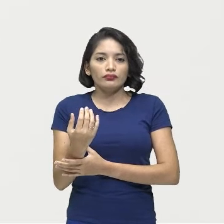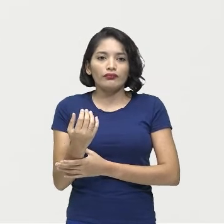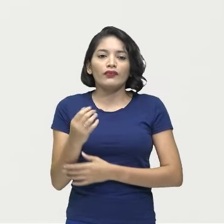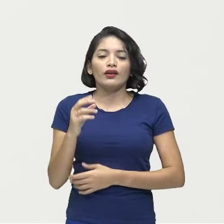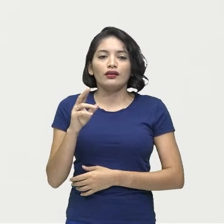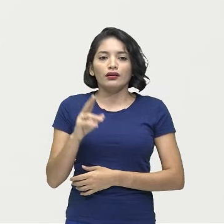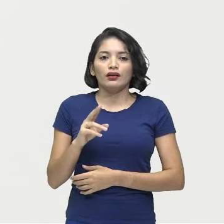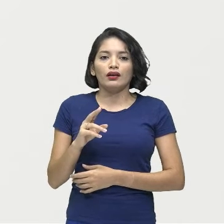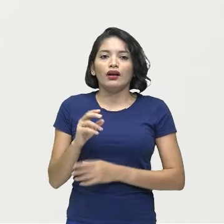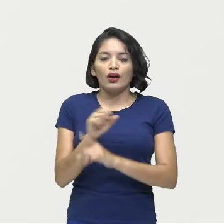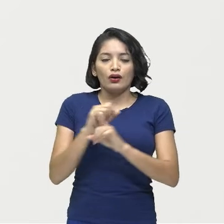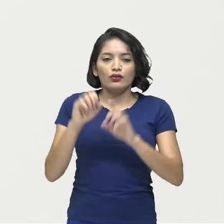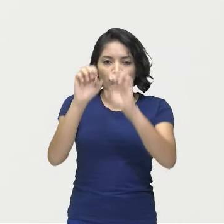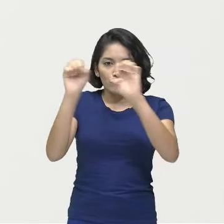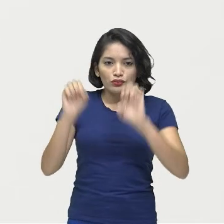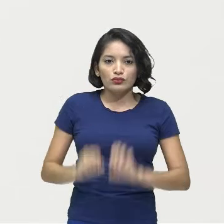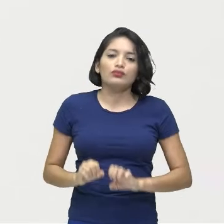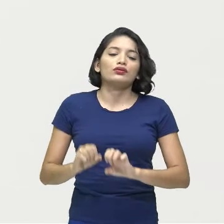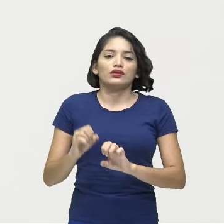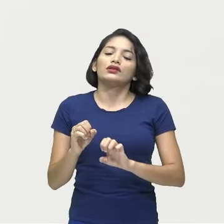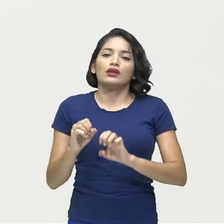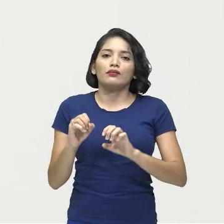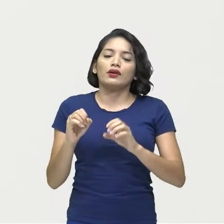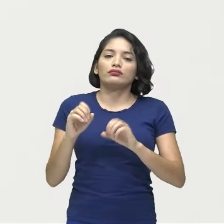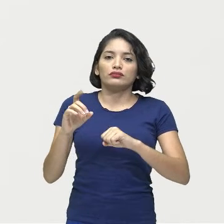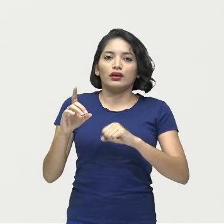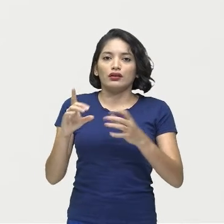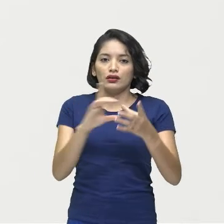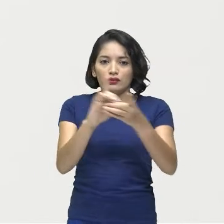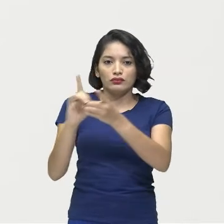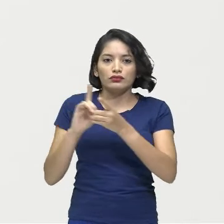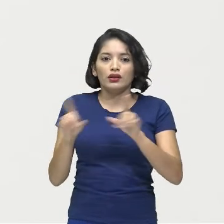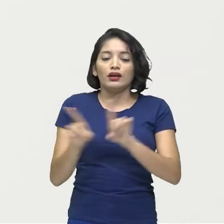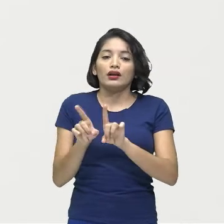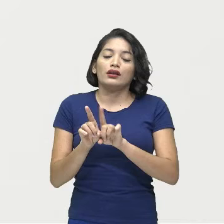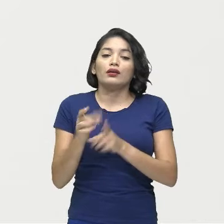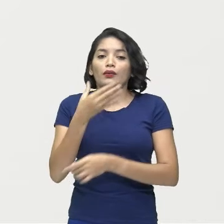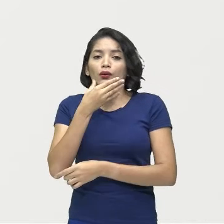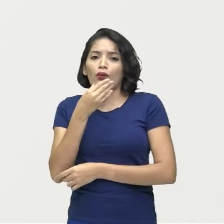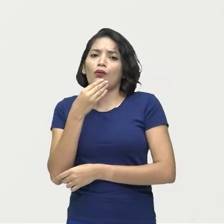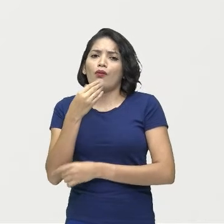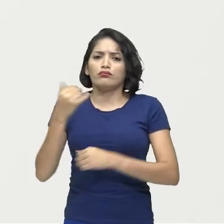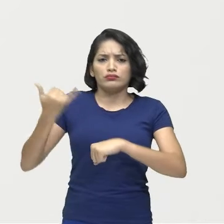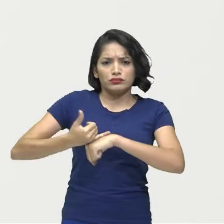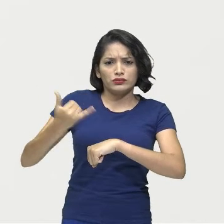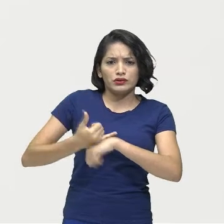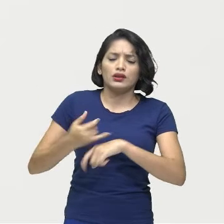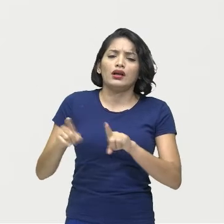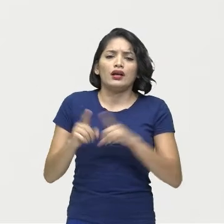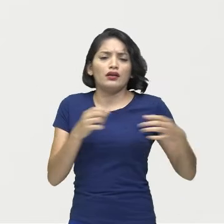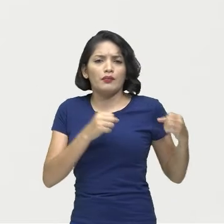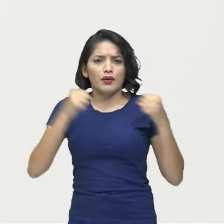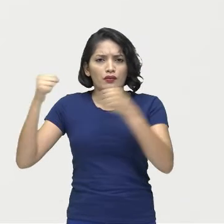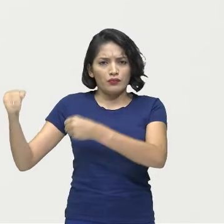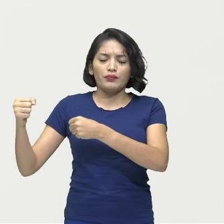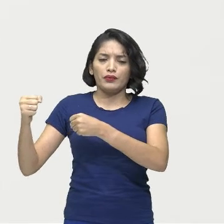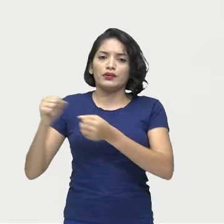o unipartidarismo, um sistema ditatorial. Homem de ferro, personificação do poder. Então, essa é